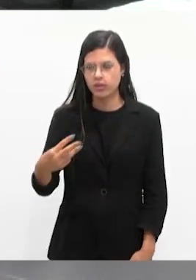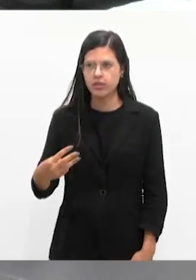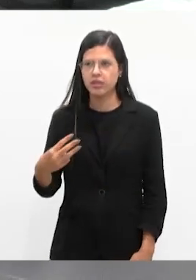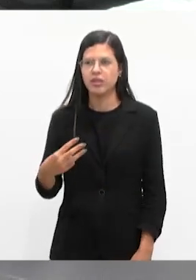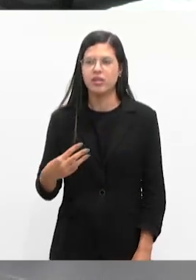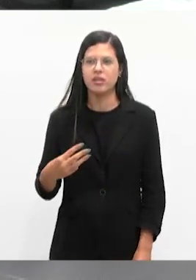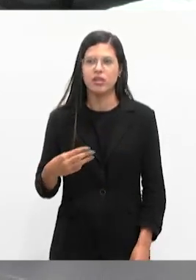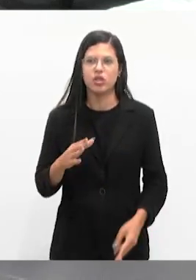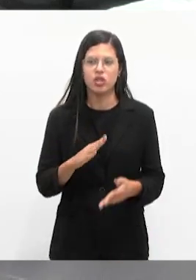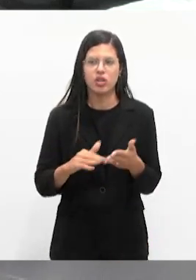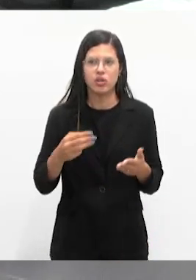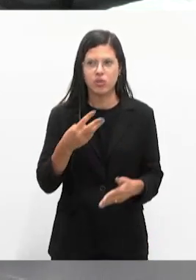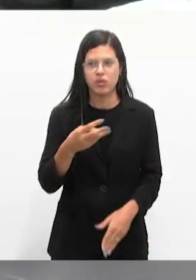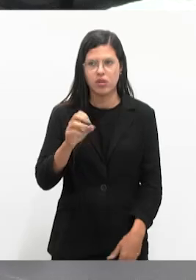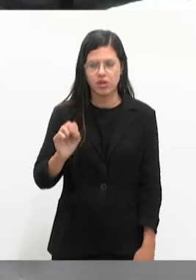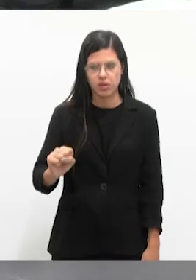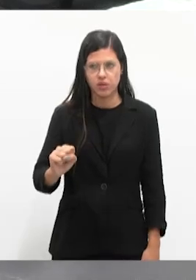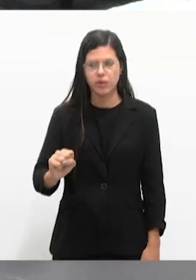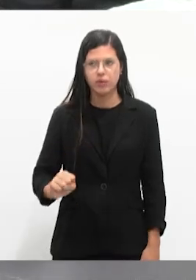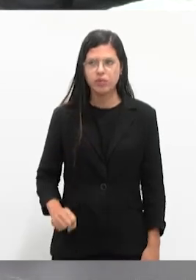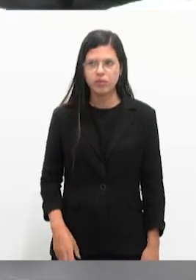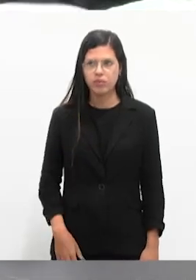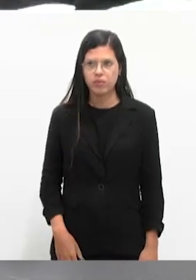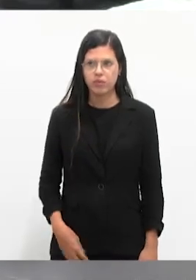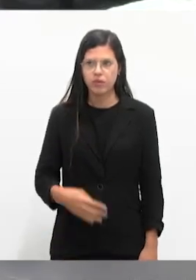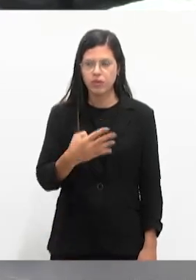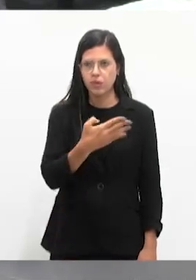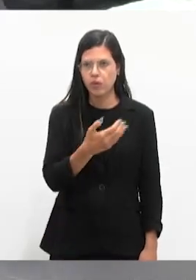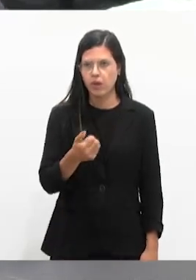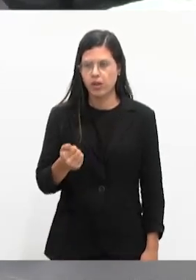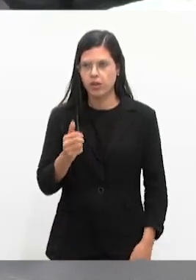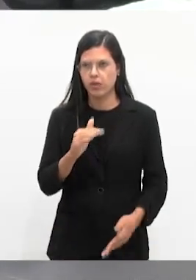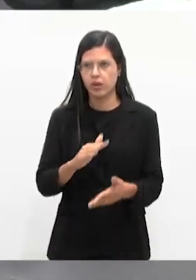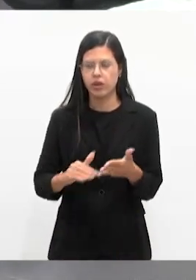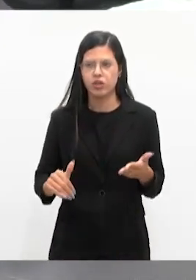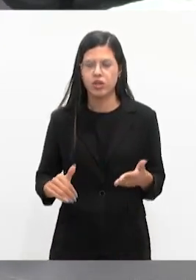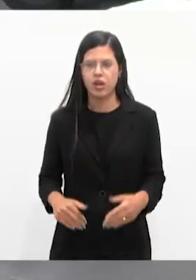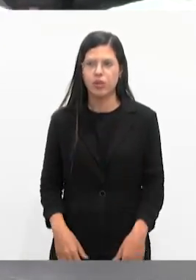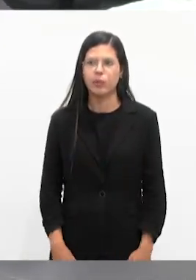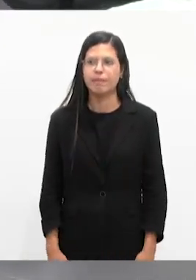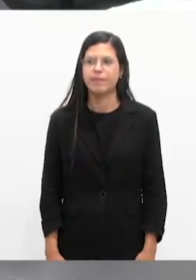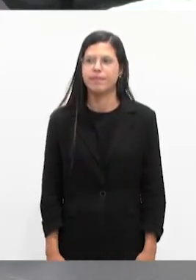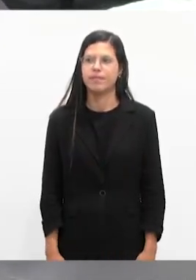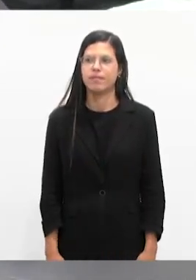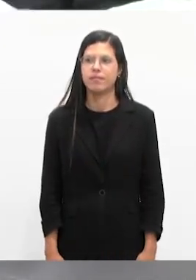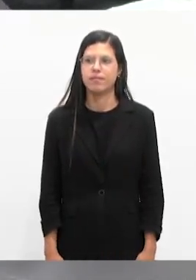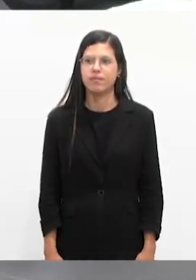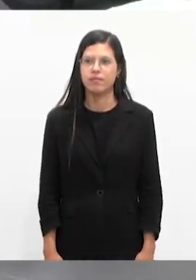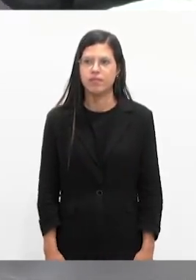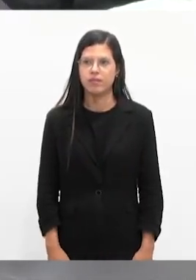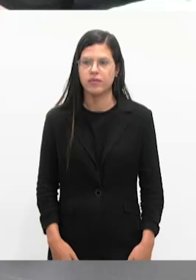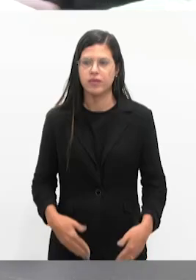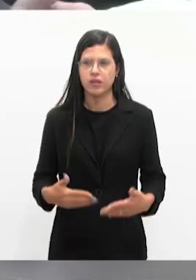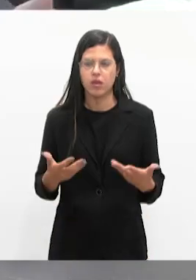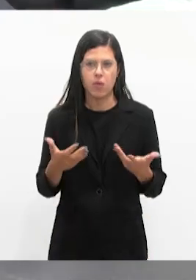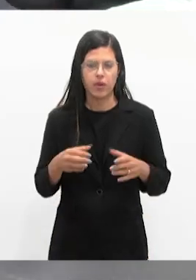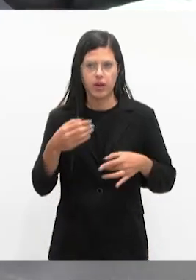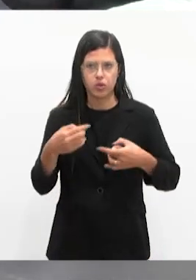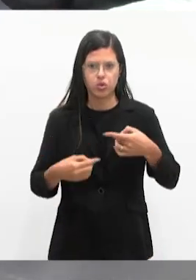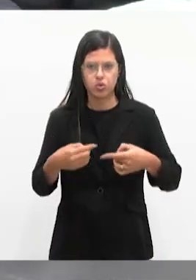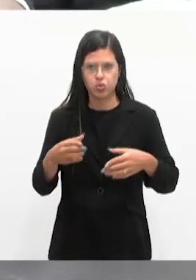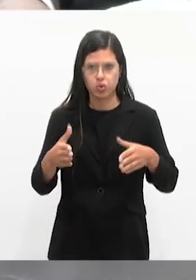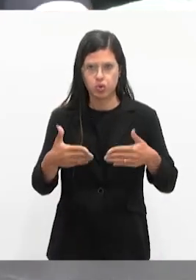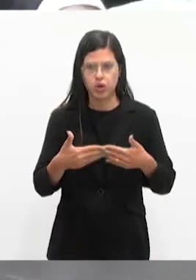exceto o 38, que foi vistas concedidas, e o 41 retirado de pauta. Então, não havendo mais quem queira